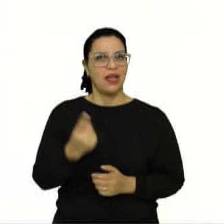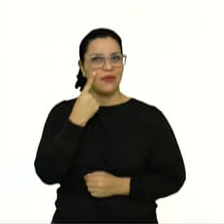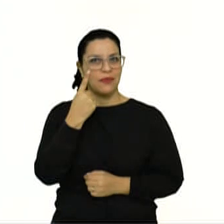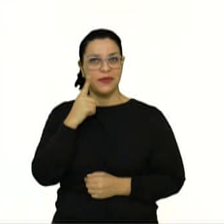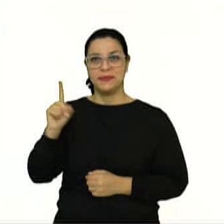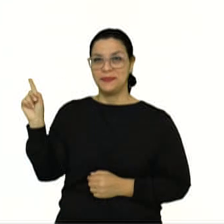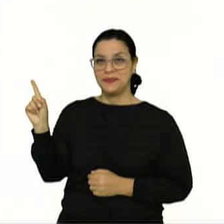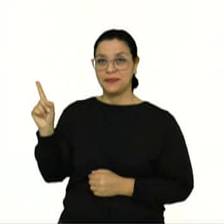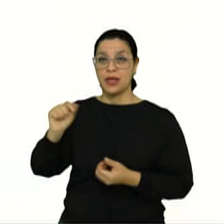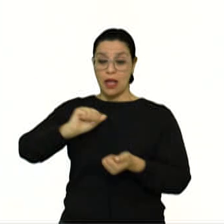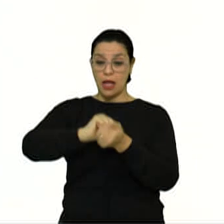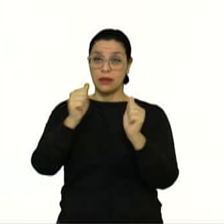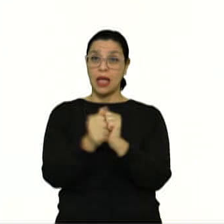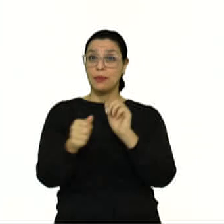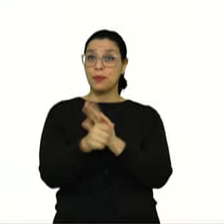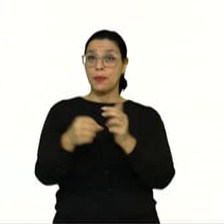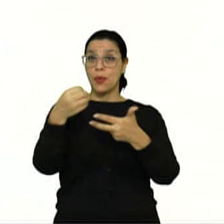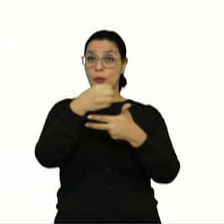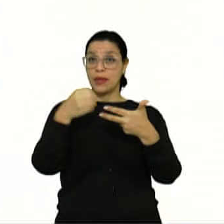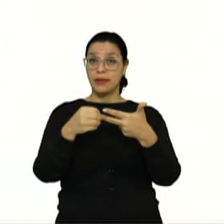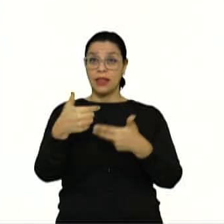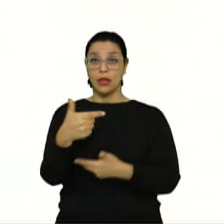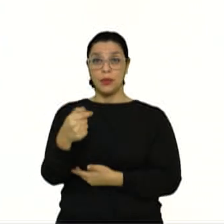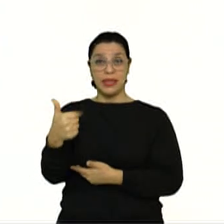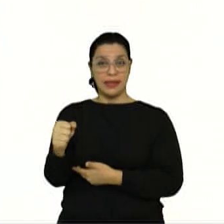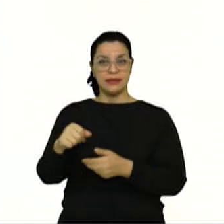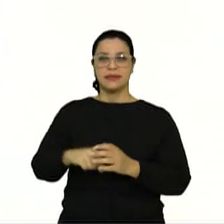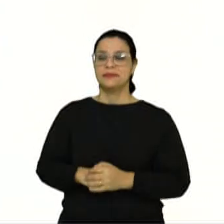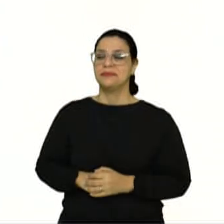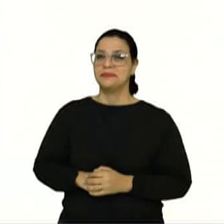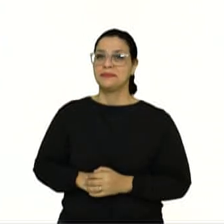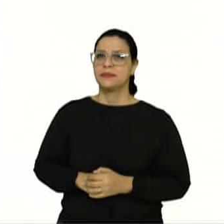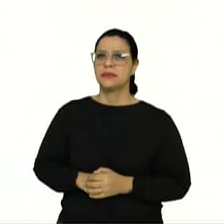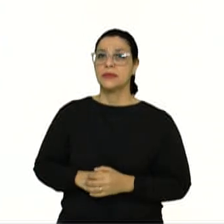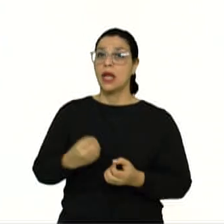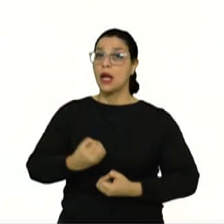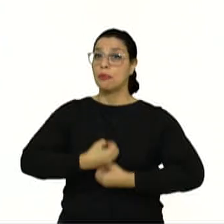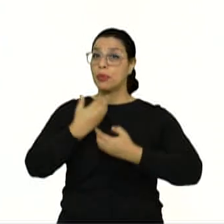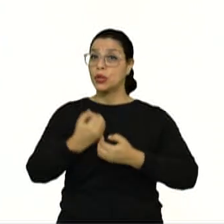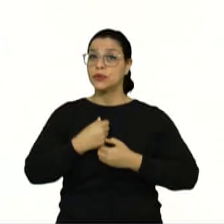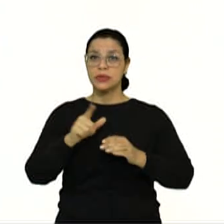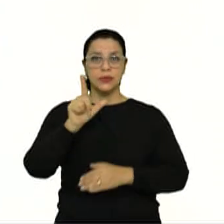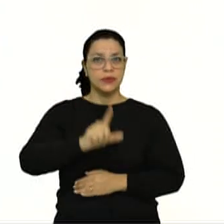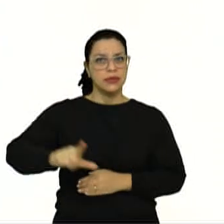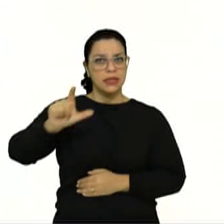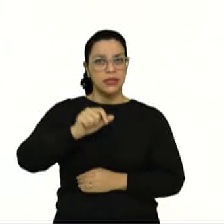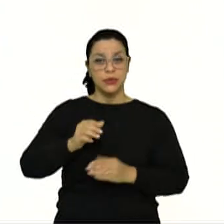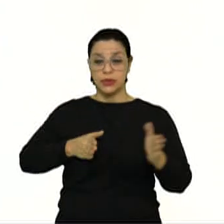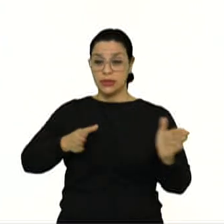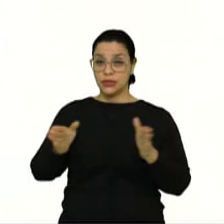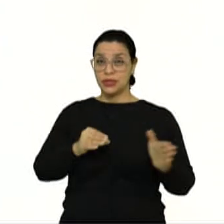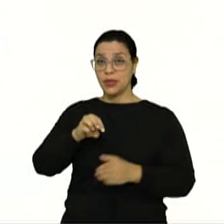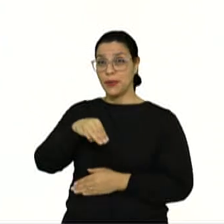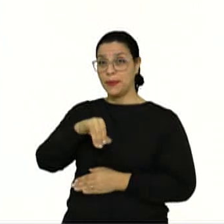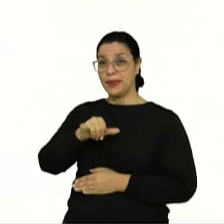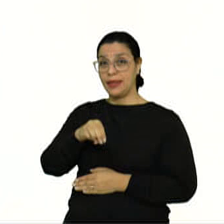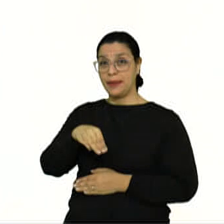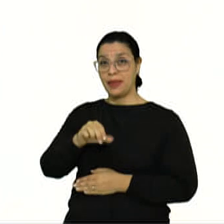lá. Adaptada do Enem de 2010. A produção literária da geração